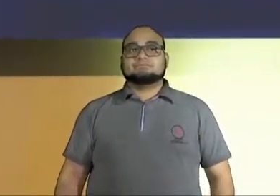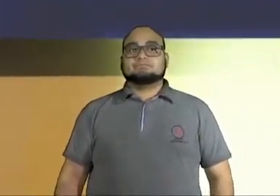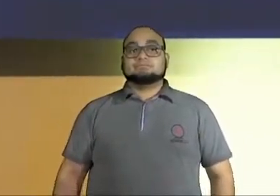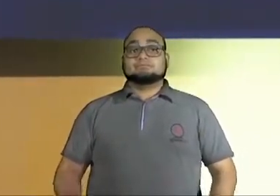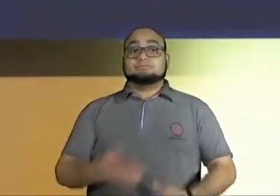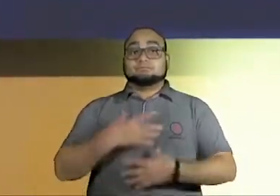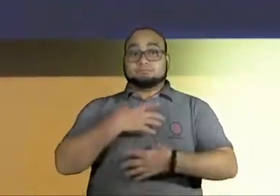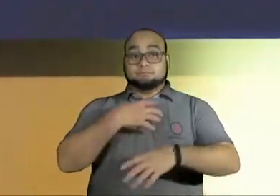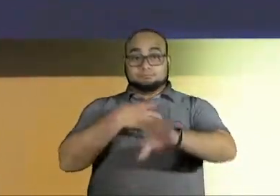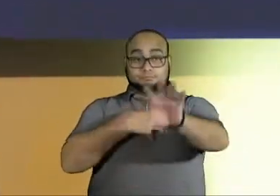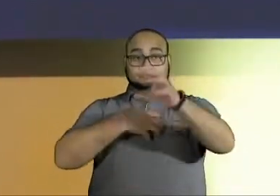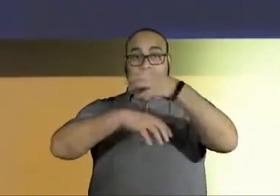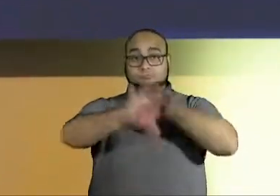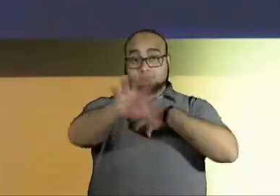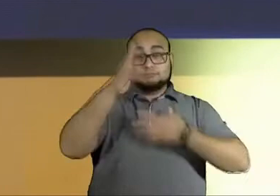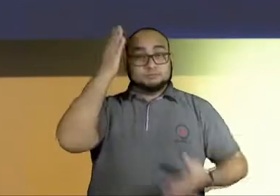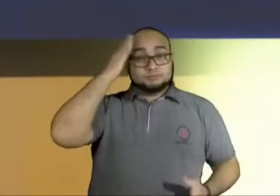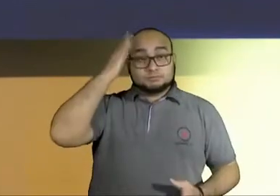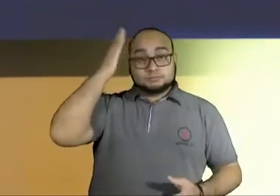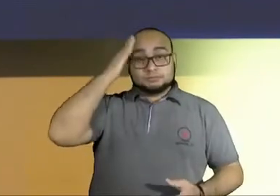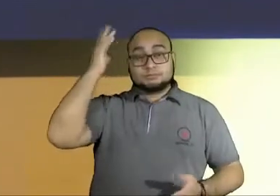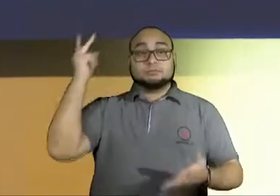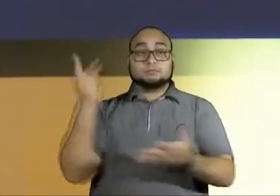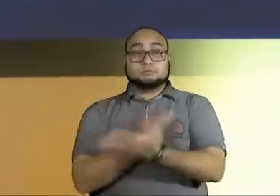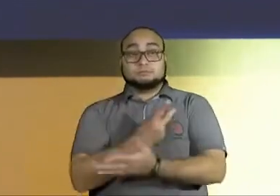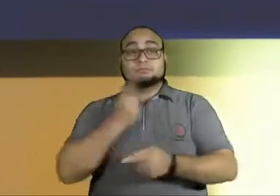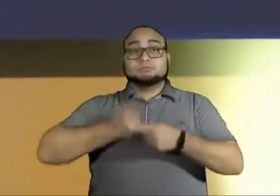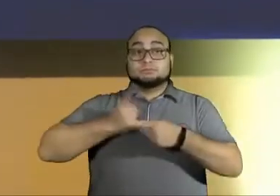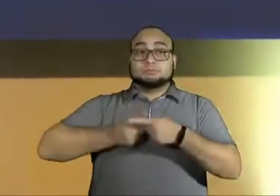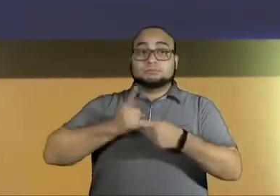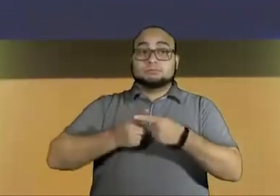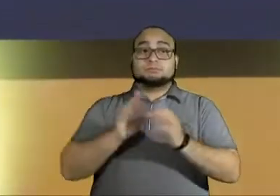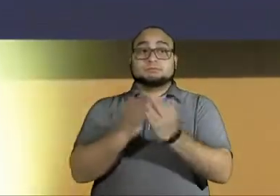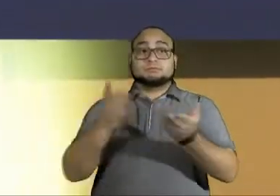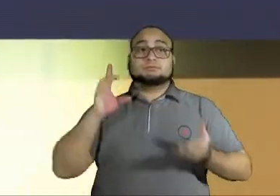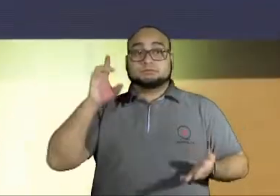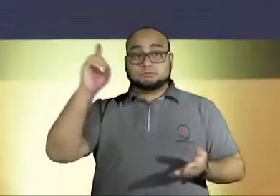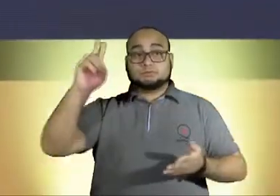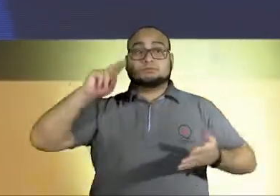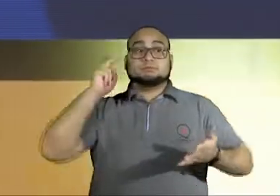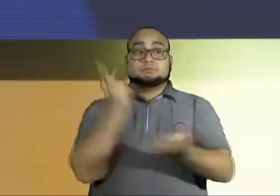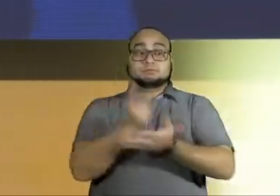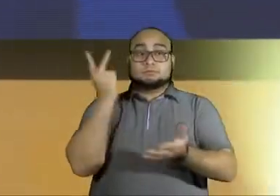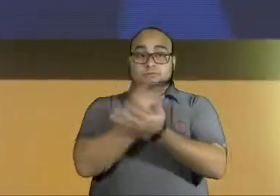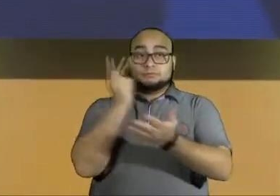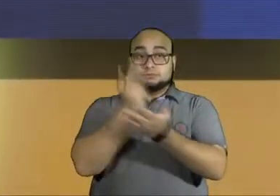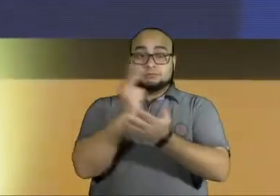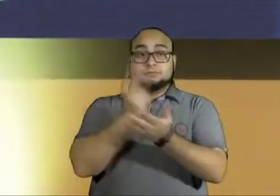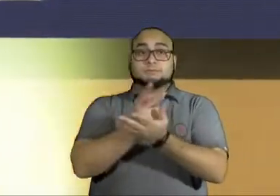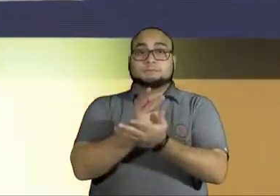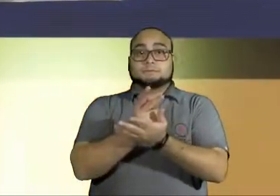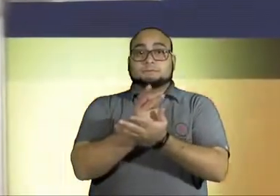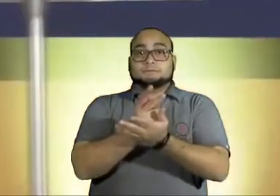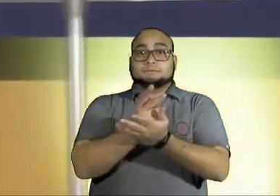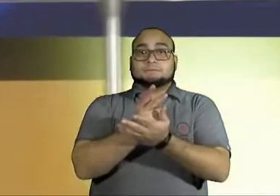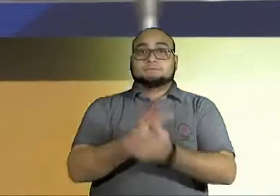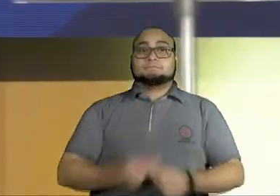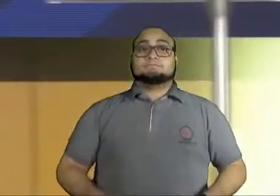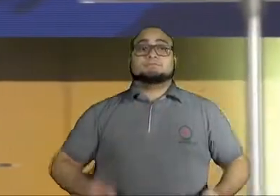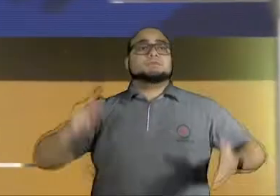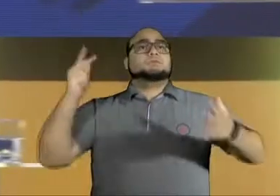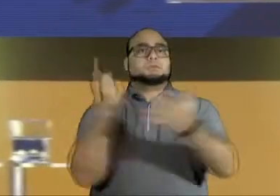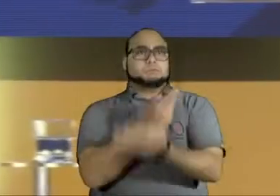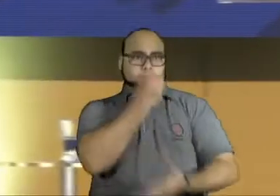está acontecendo porque a palavra de Deus se mantém no governo. O que está acontecendo aqui é bom? Não. O que está acontecendo aqui é